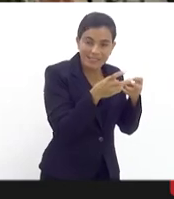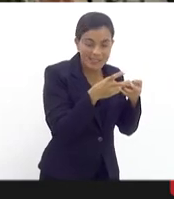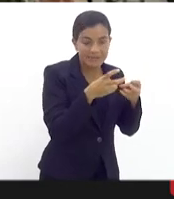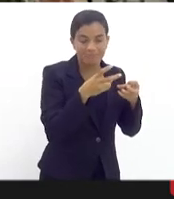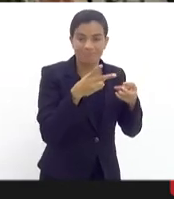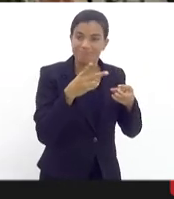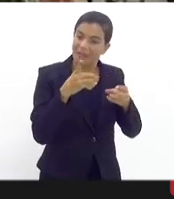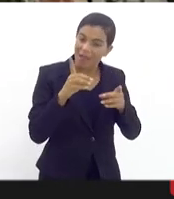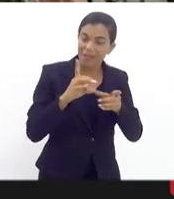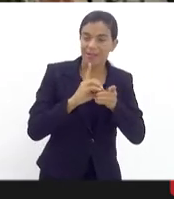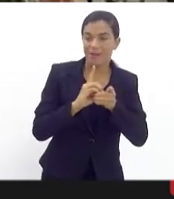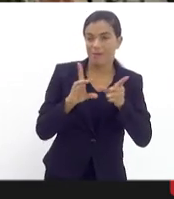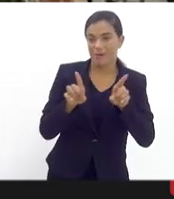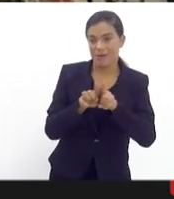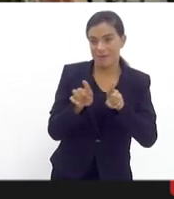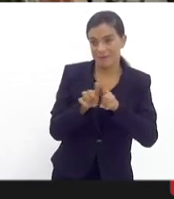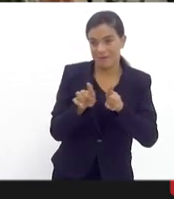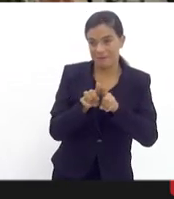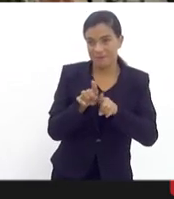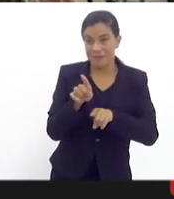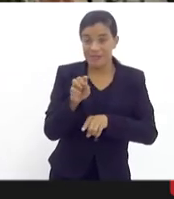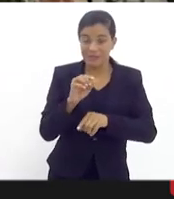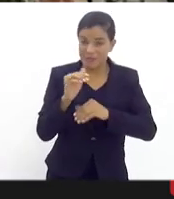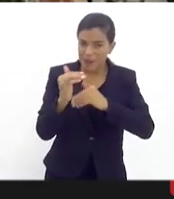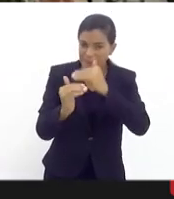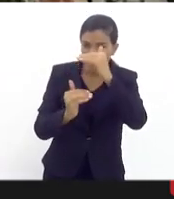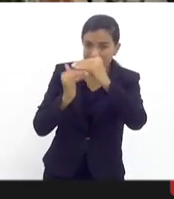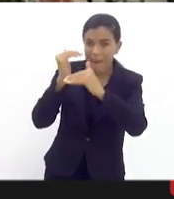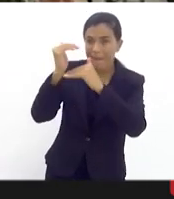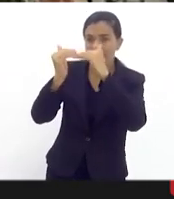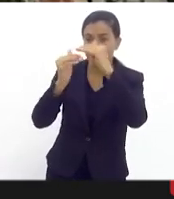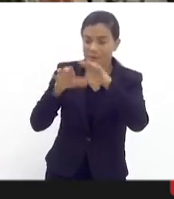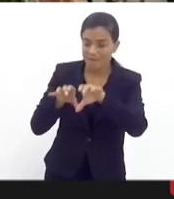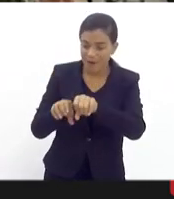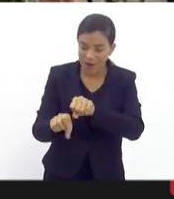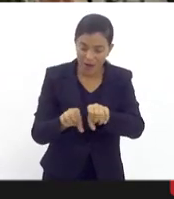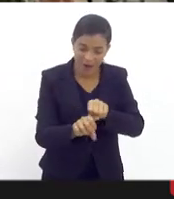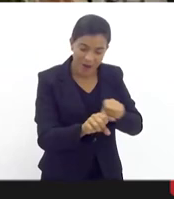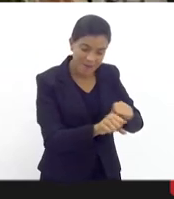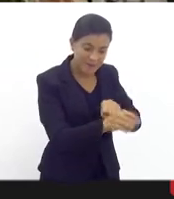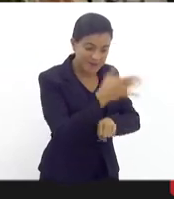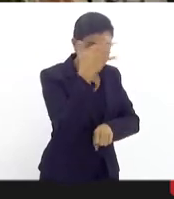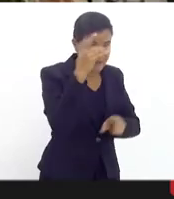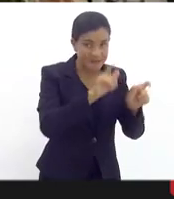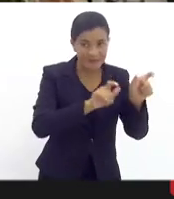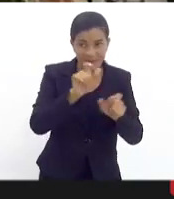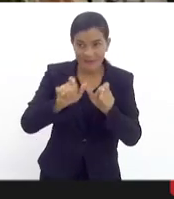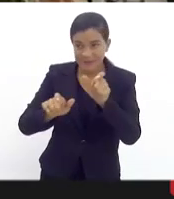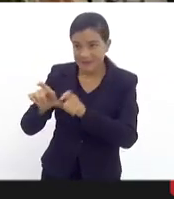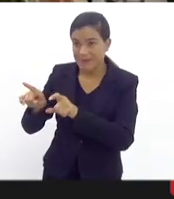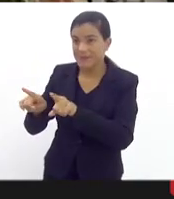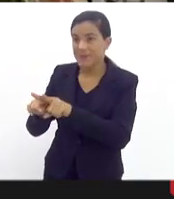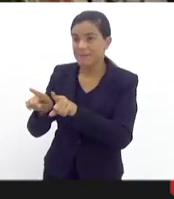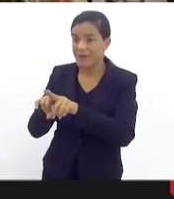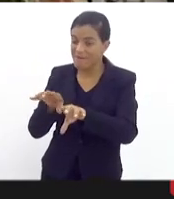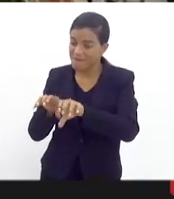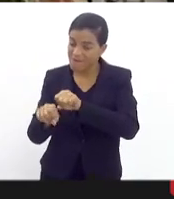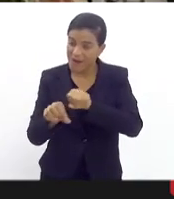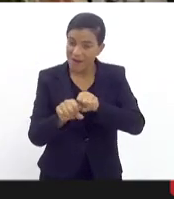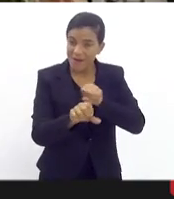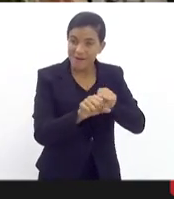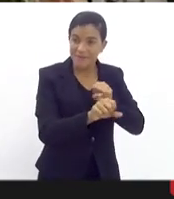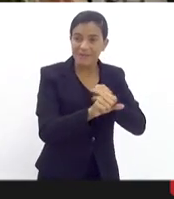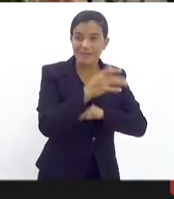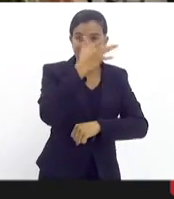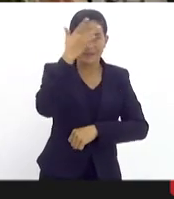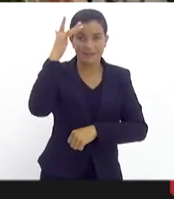profundamente democrático. Na medida que você avança na formação das pessoas para a mídia e na formação das pessoas